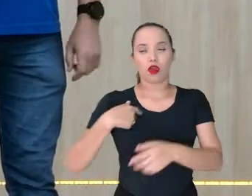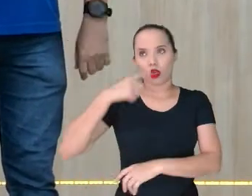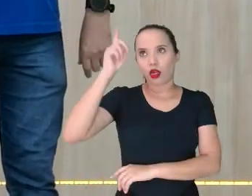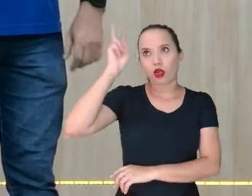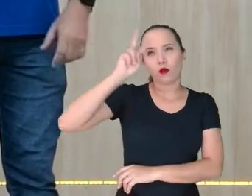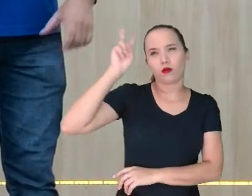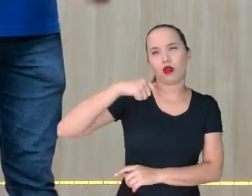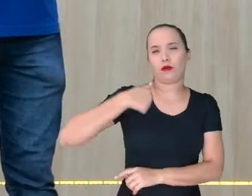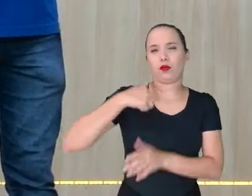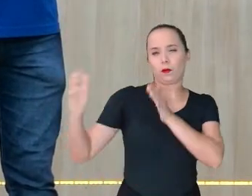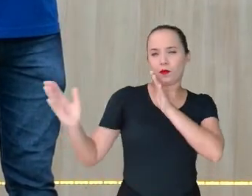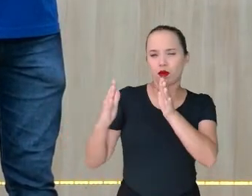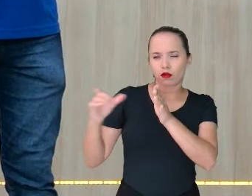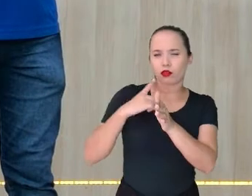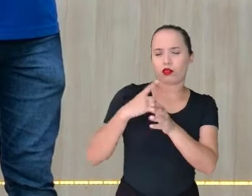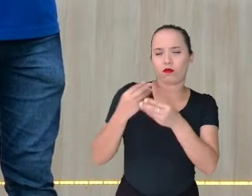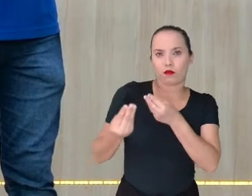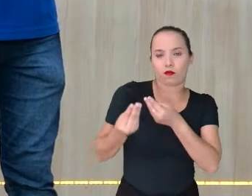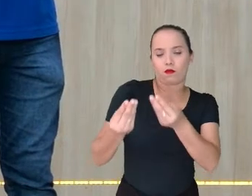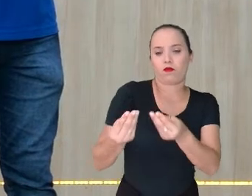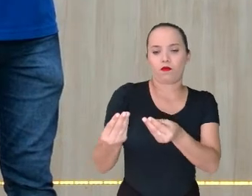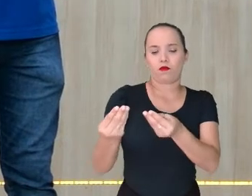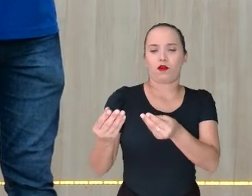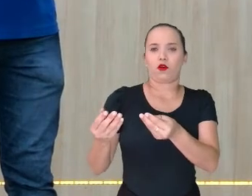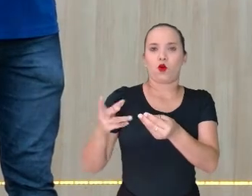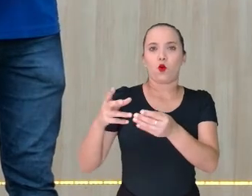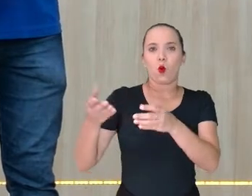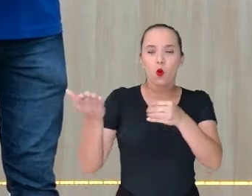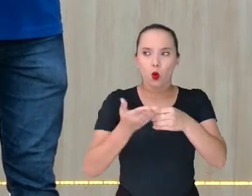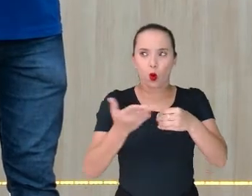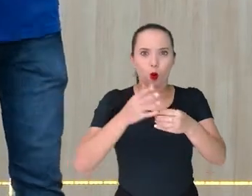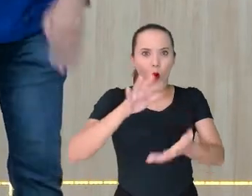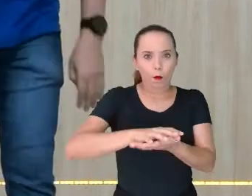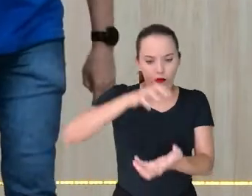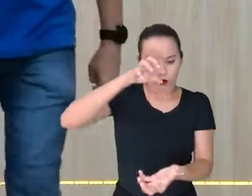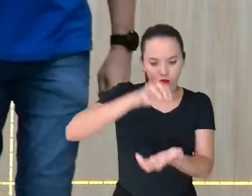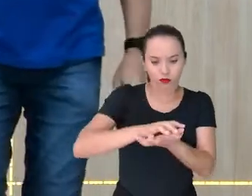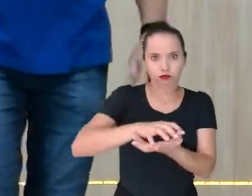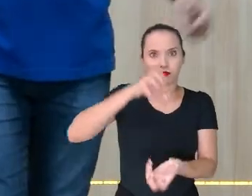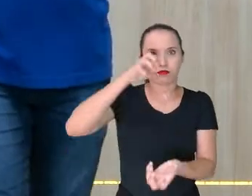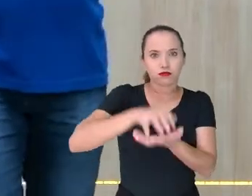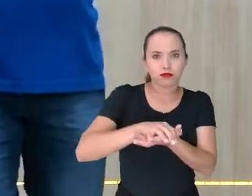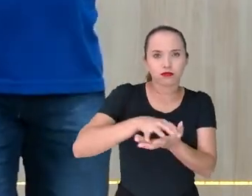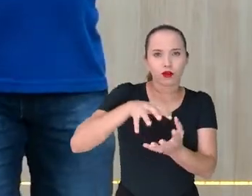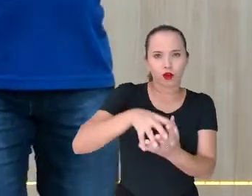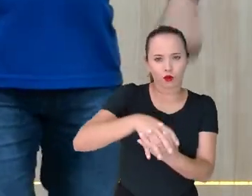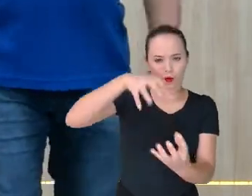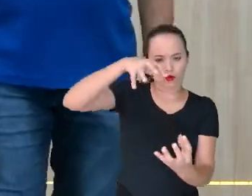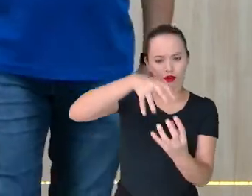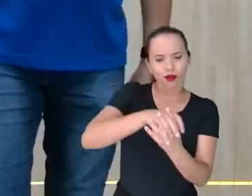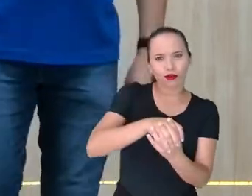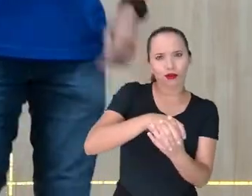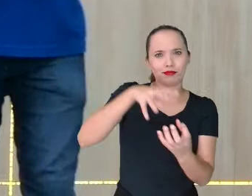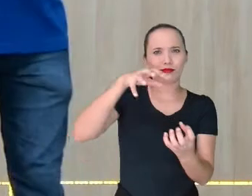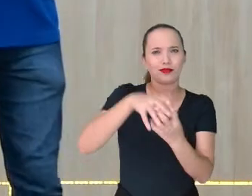Recife teve uma época que foi dado de presente por mim, logo começou naqueles copinhos plásticos sanfona, mais antigo do que andar para frente. Dona Cristina Sim,